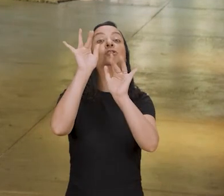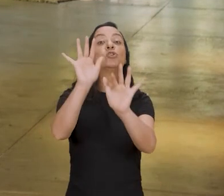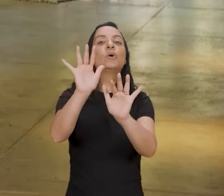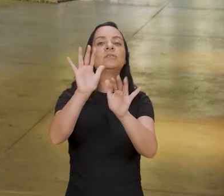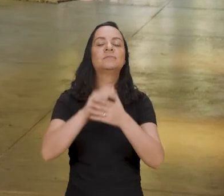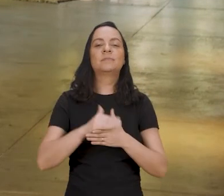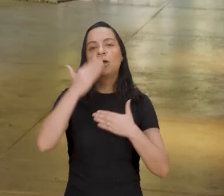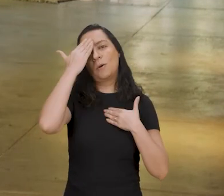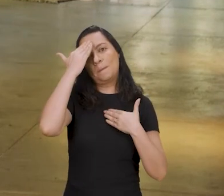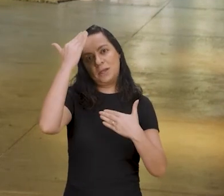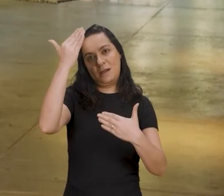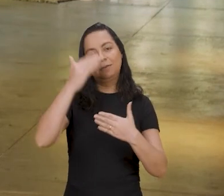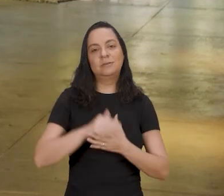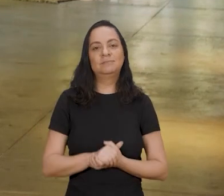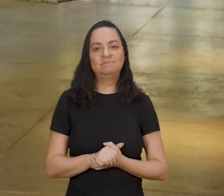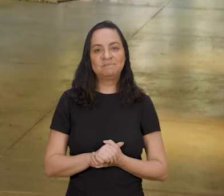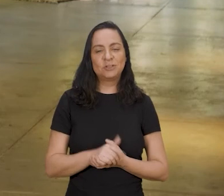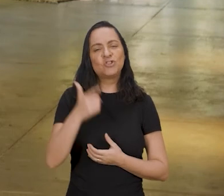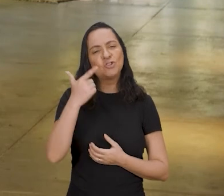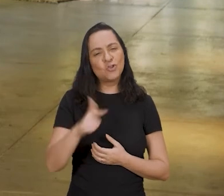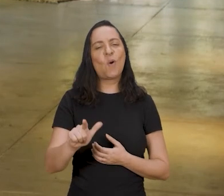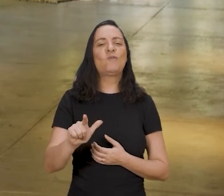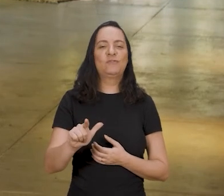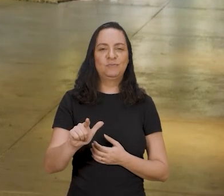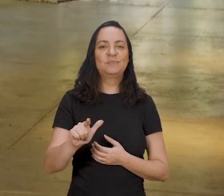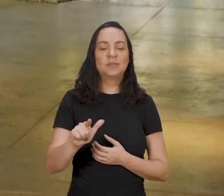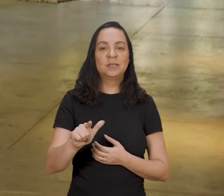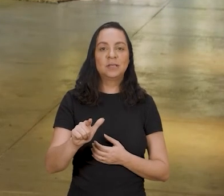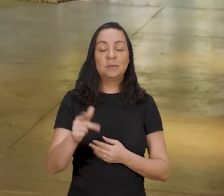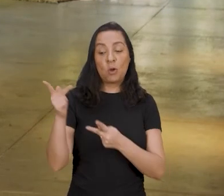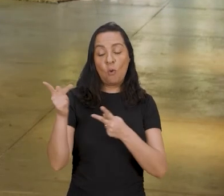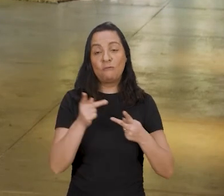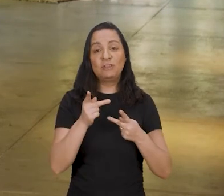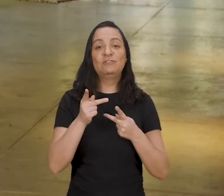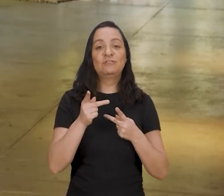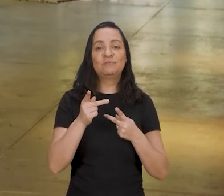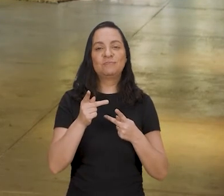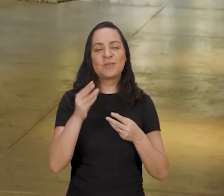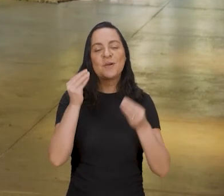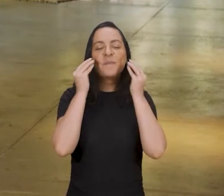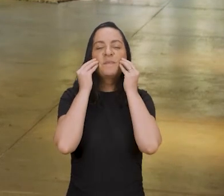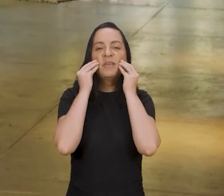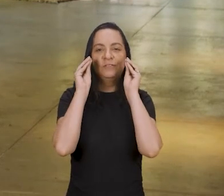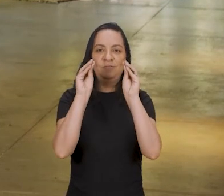abençoe. Muito obrigado mais uma vez por esse tão singelo convite. Um beijo no